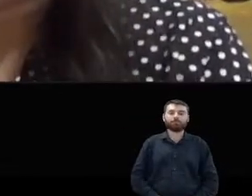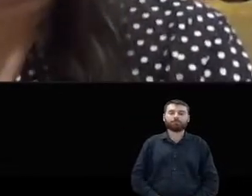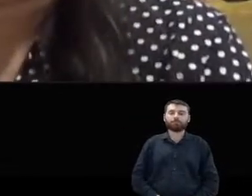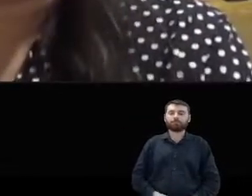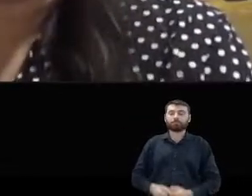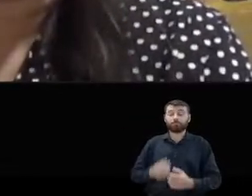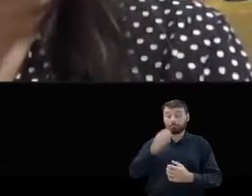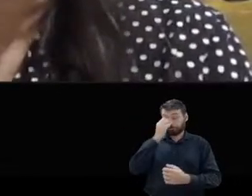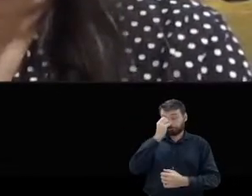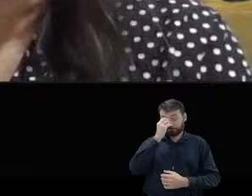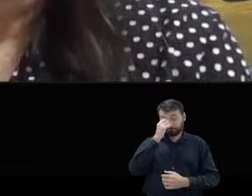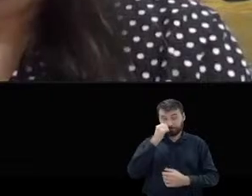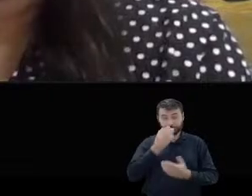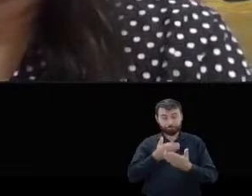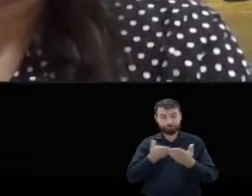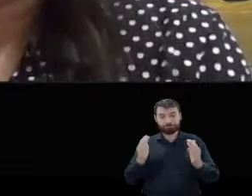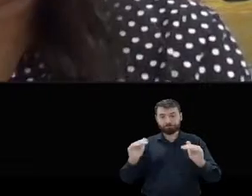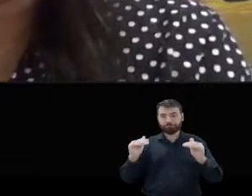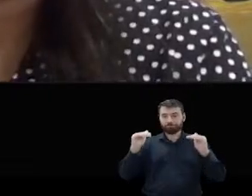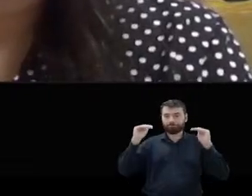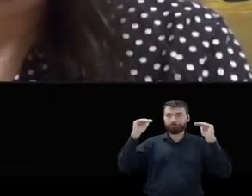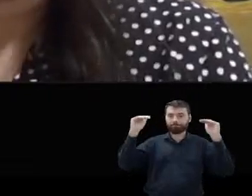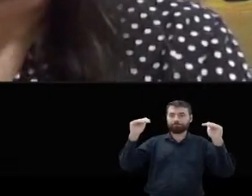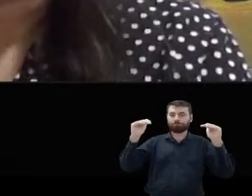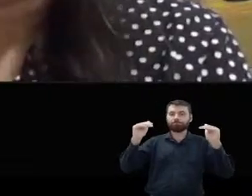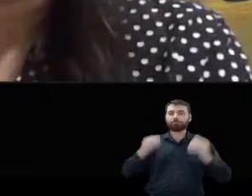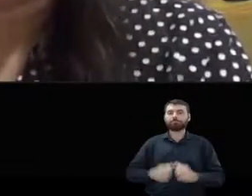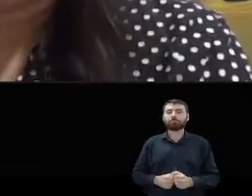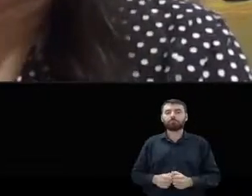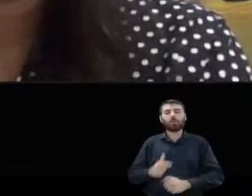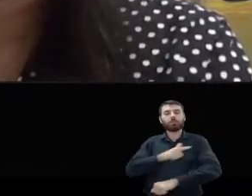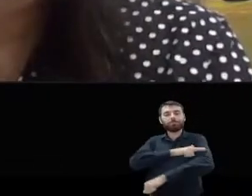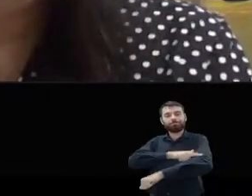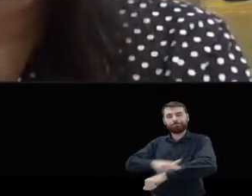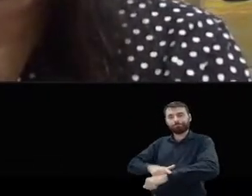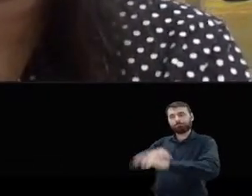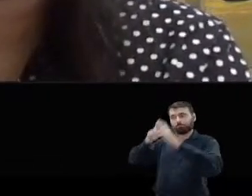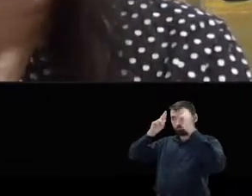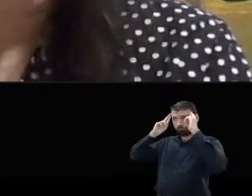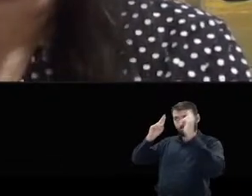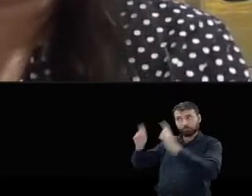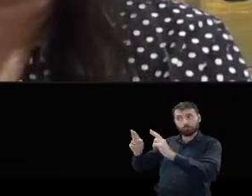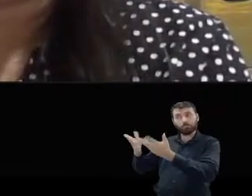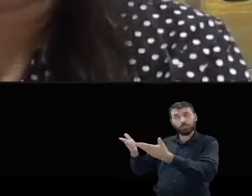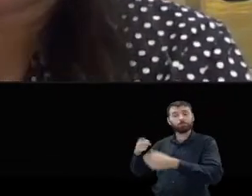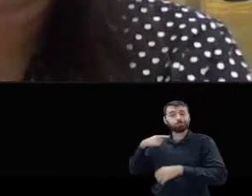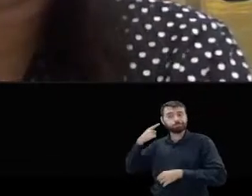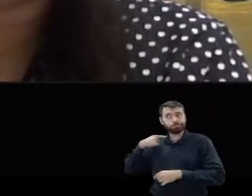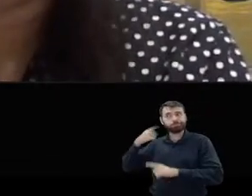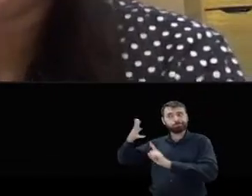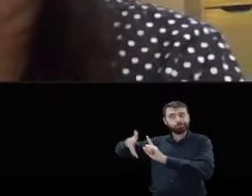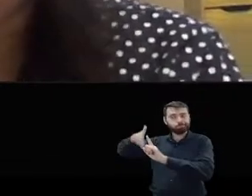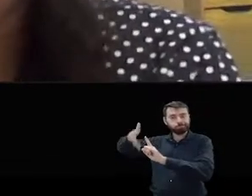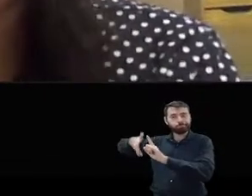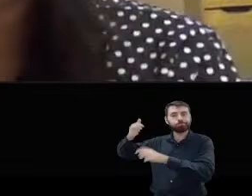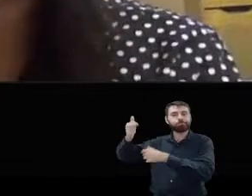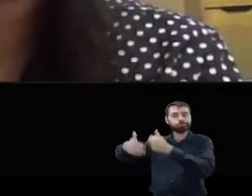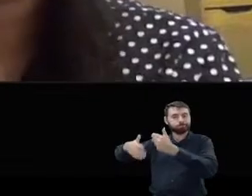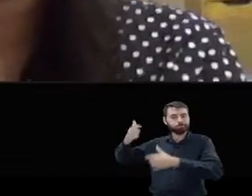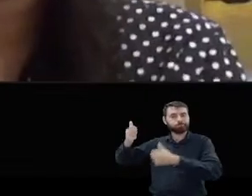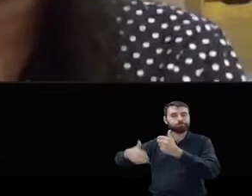Excelências, rogando todas as vênias ao meu colega, que me precedeu em uma brilhante